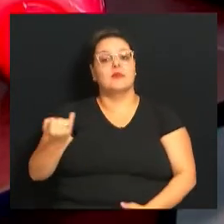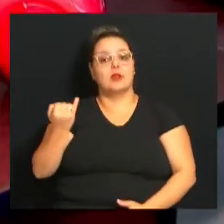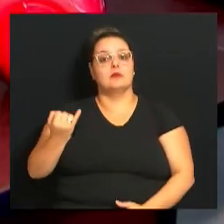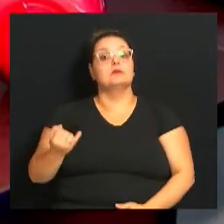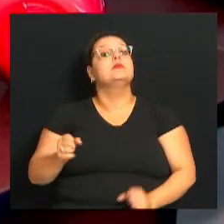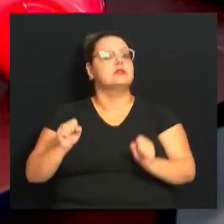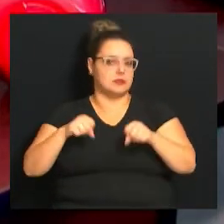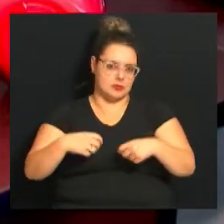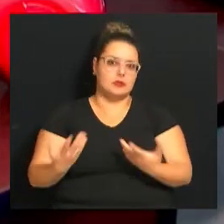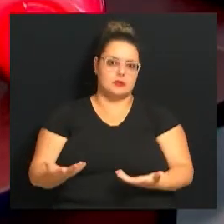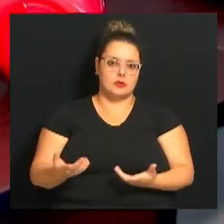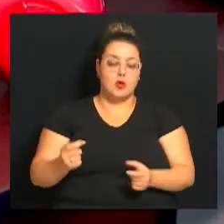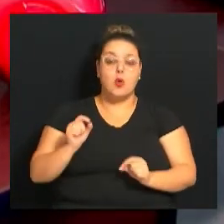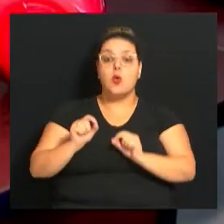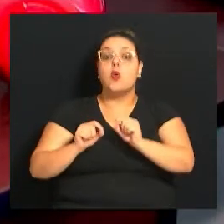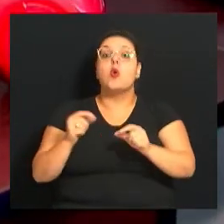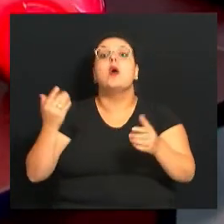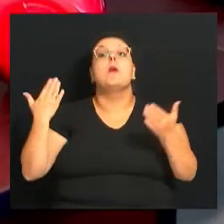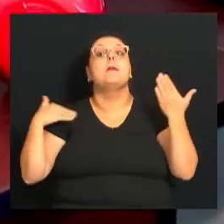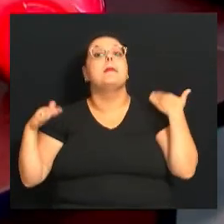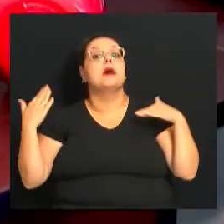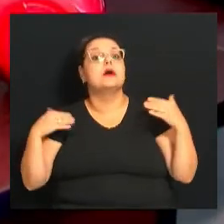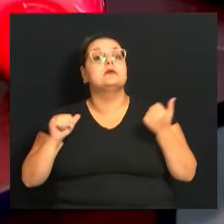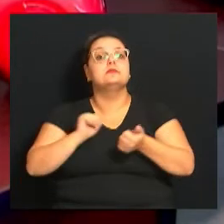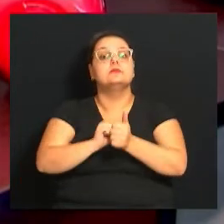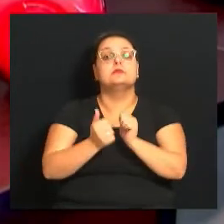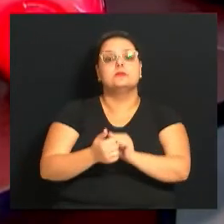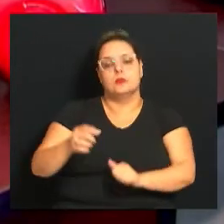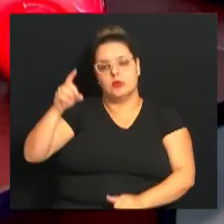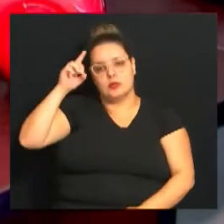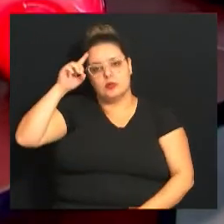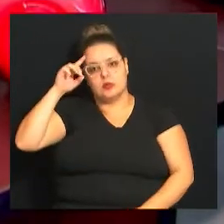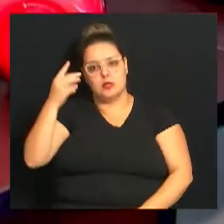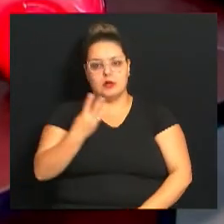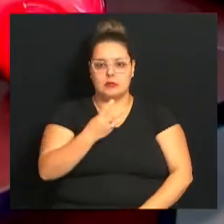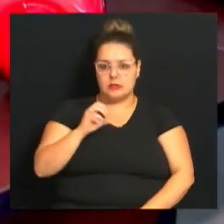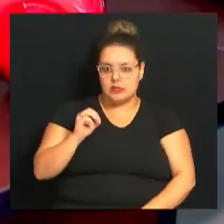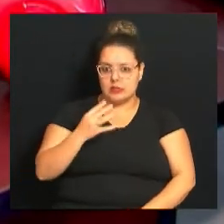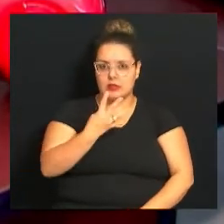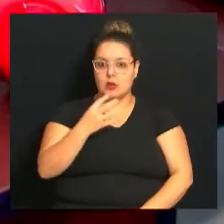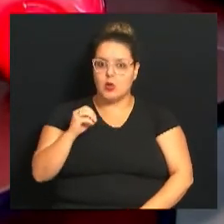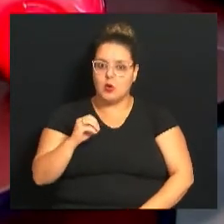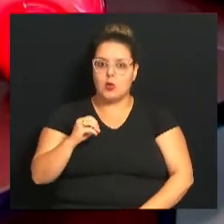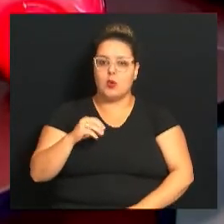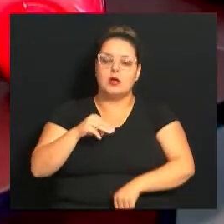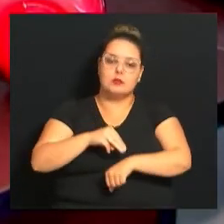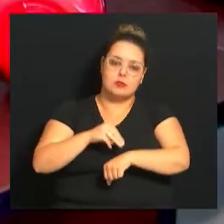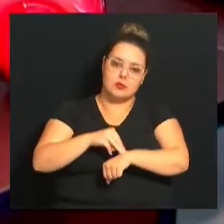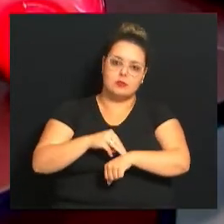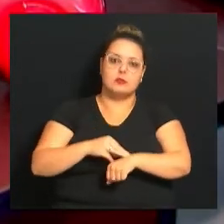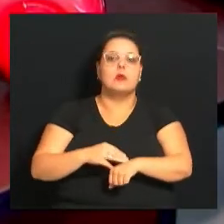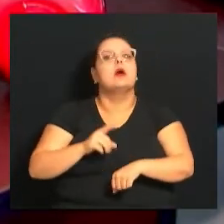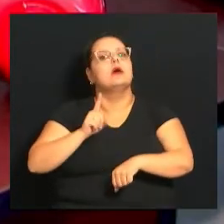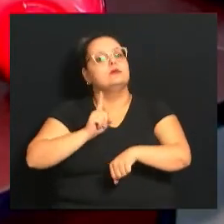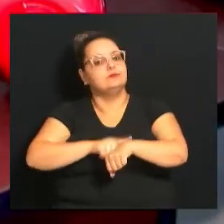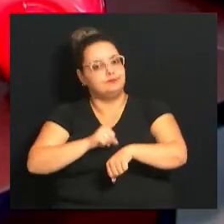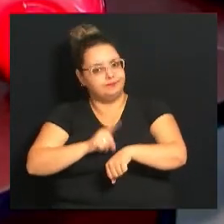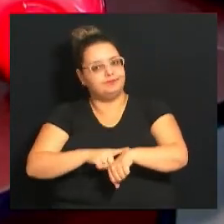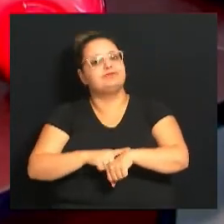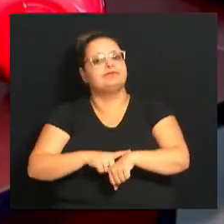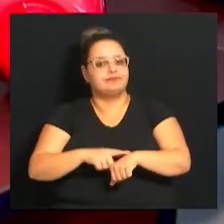É. O que seria um passeio adequado? Diariamente, pelo menos 30, 40 minutos. respeitando sim o horário, né? Se você tem um